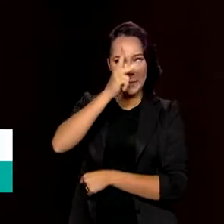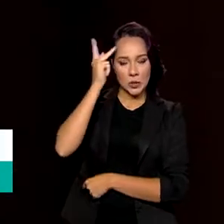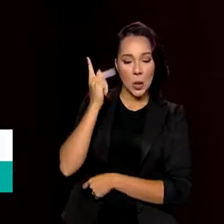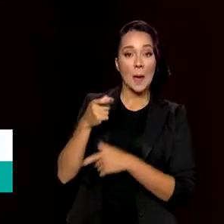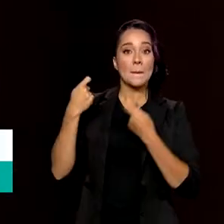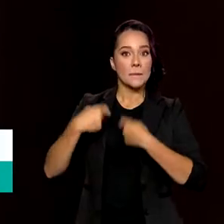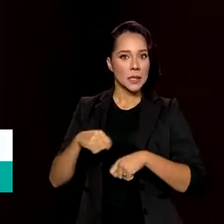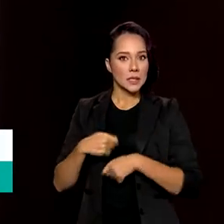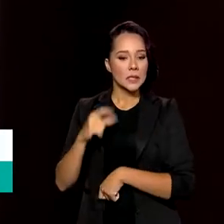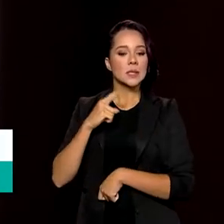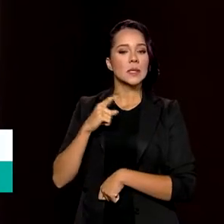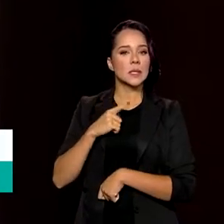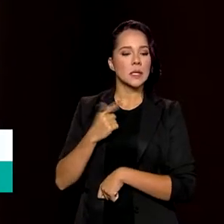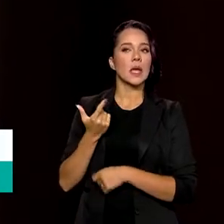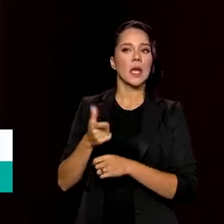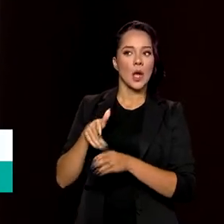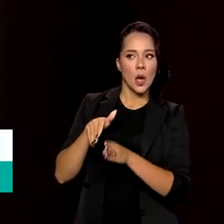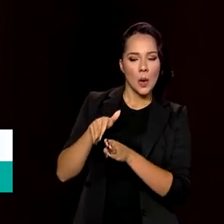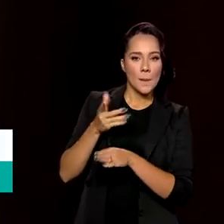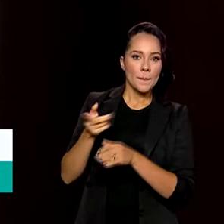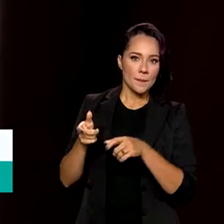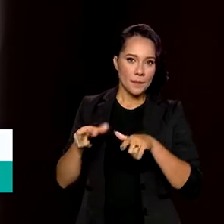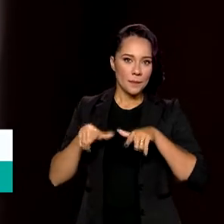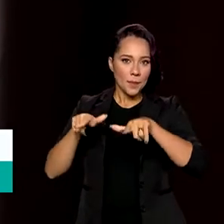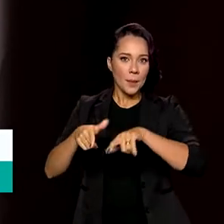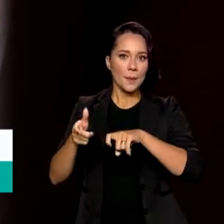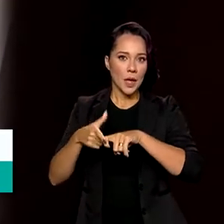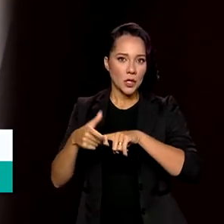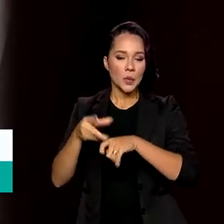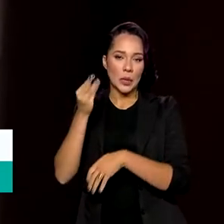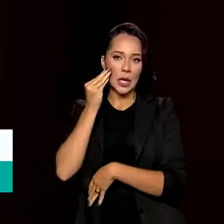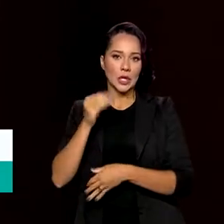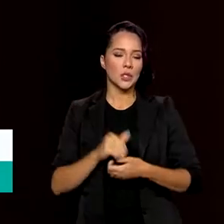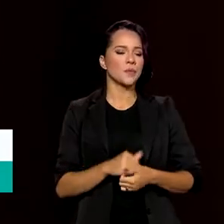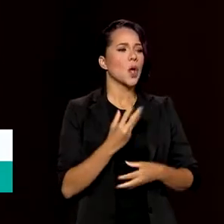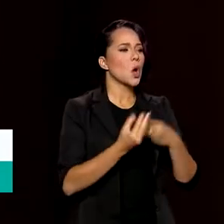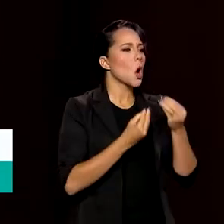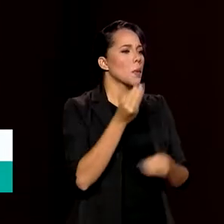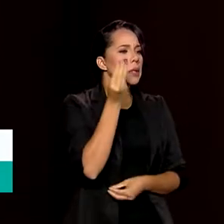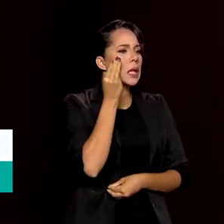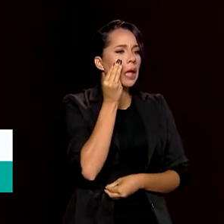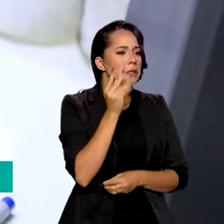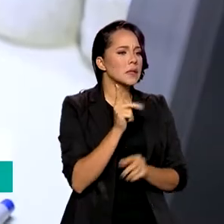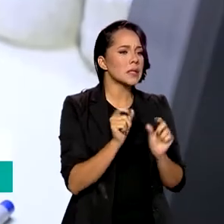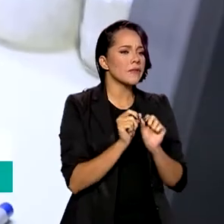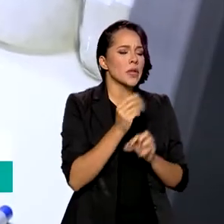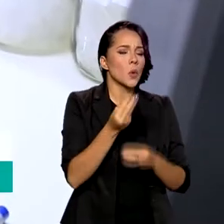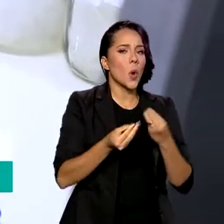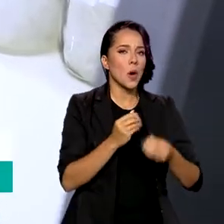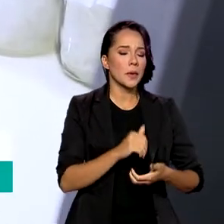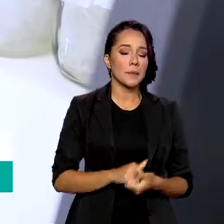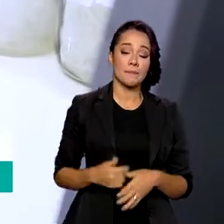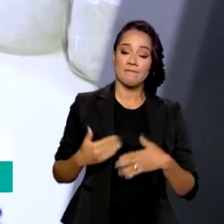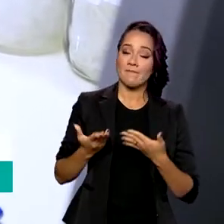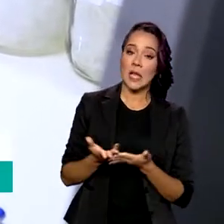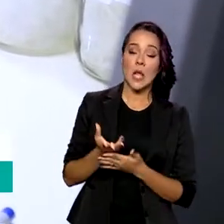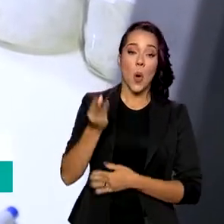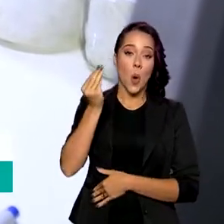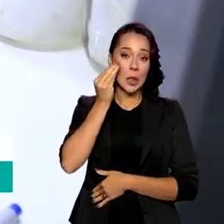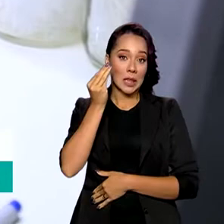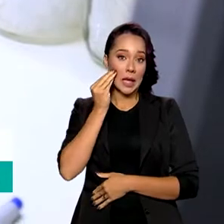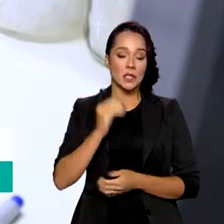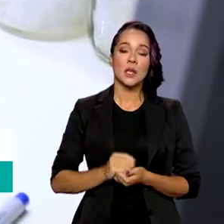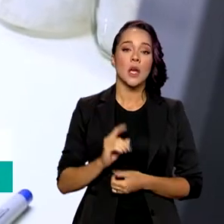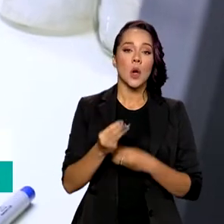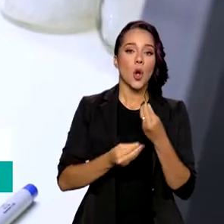tem que ter indicação médica para fazer esse teste e como que esse teste vai ser realizados e olha o exame é